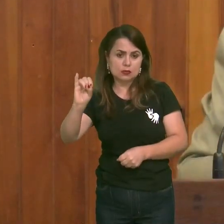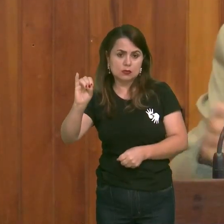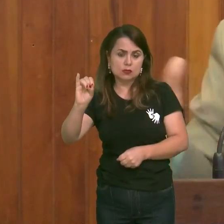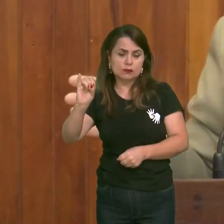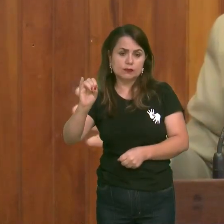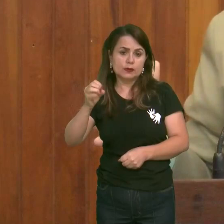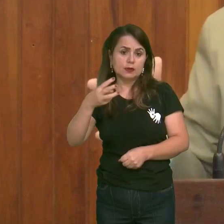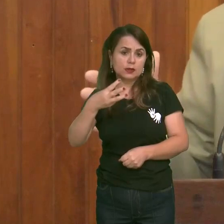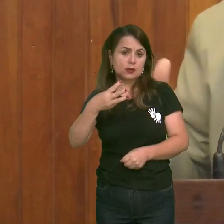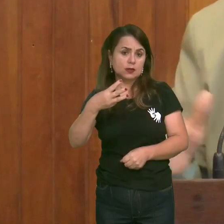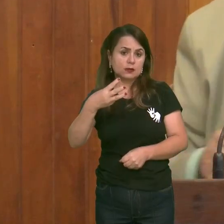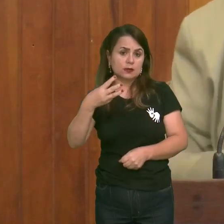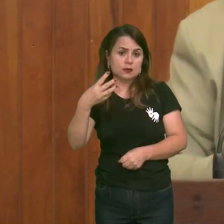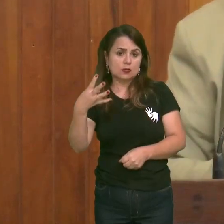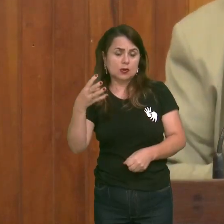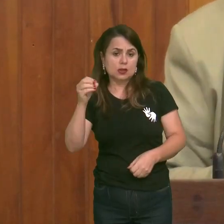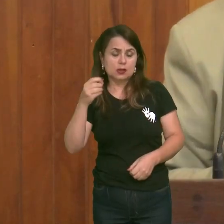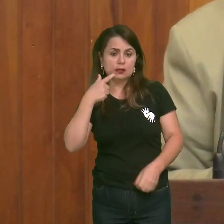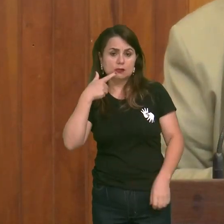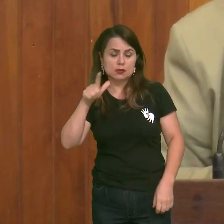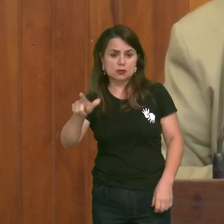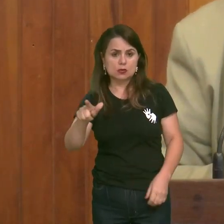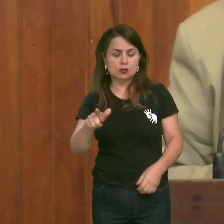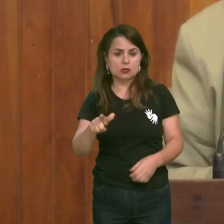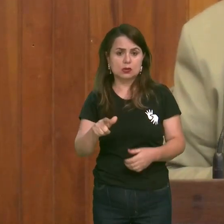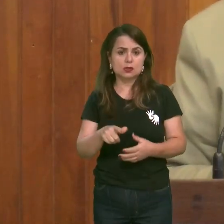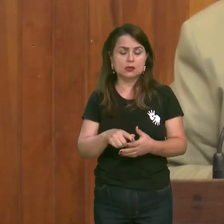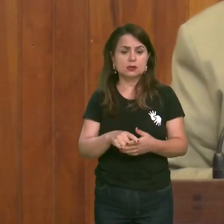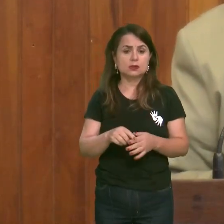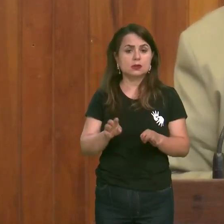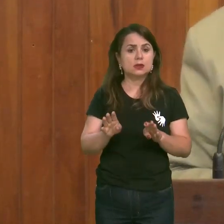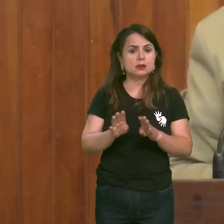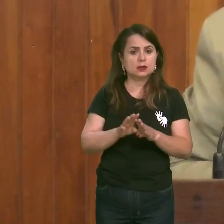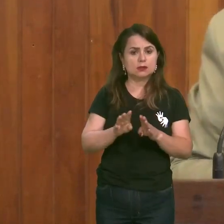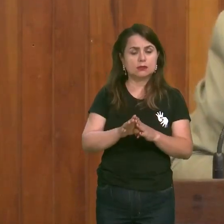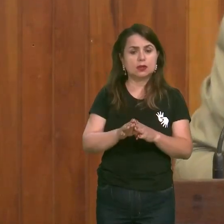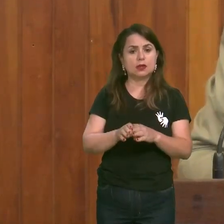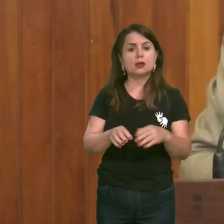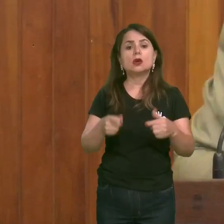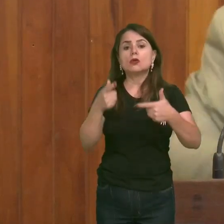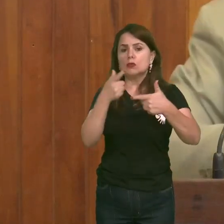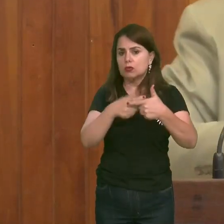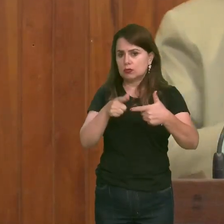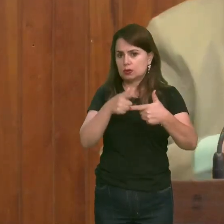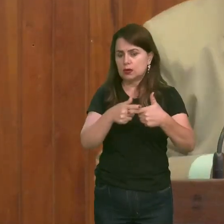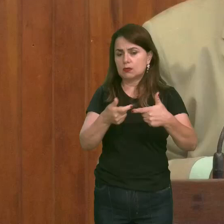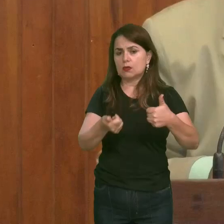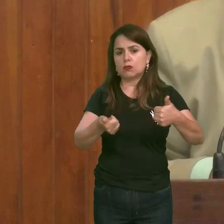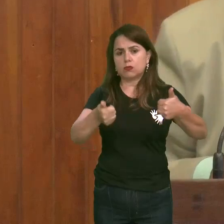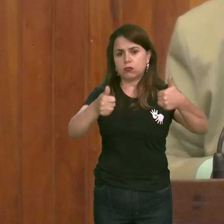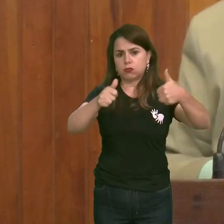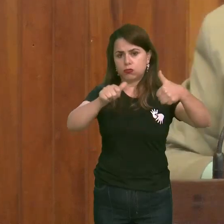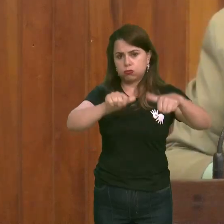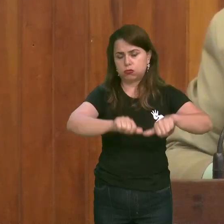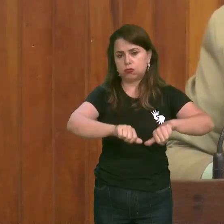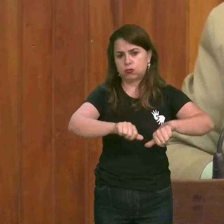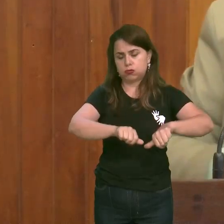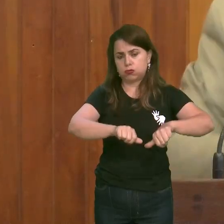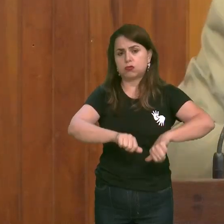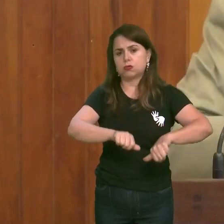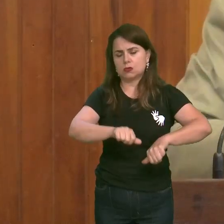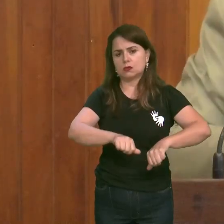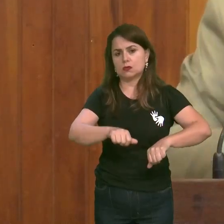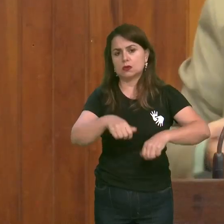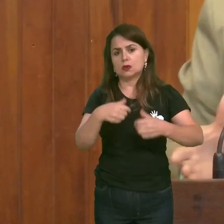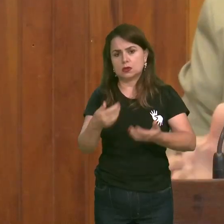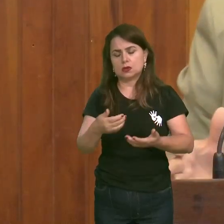a medida que cresceu a receita cresceu-se os problemas precarizou-se a prestação de serviço cidadão não